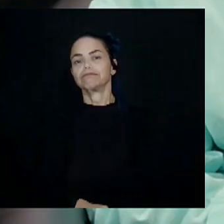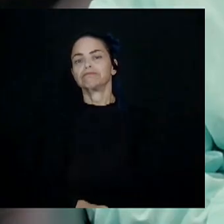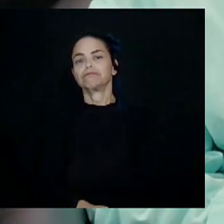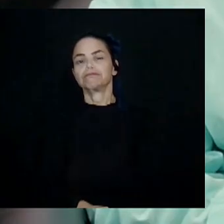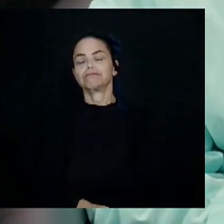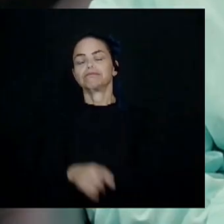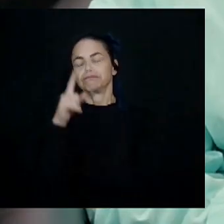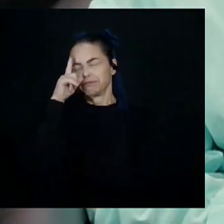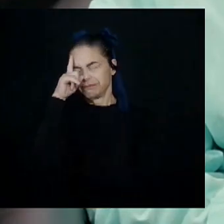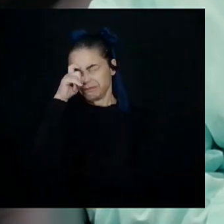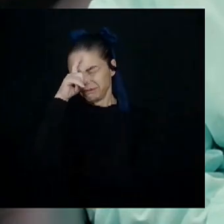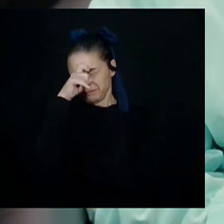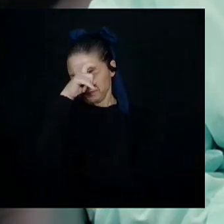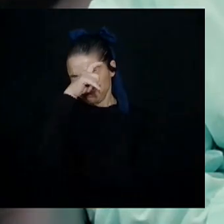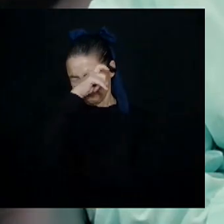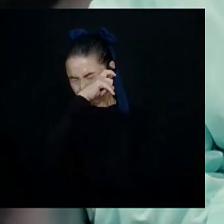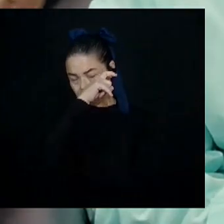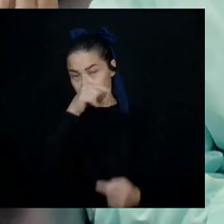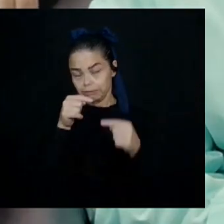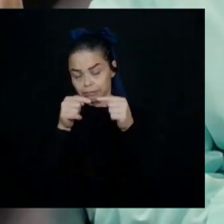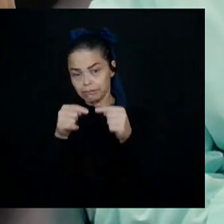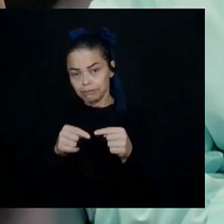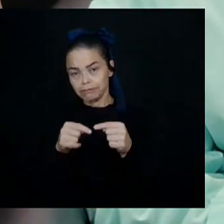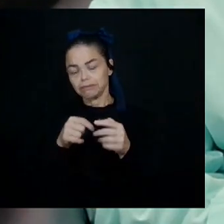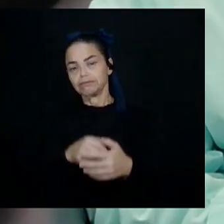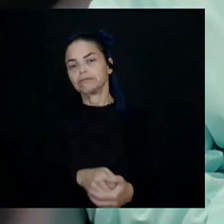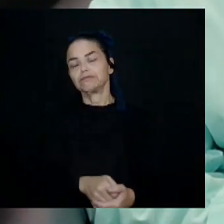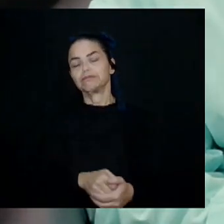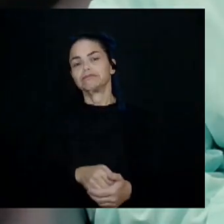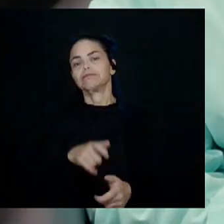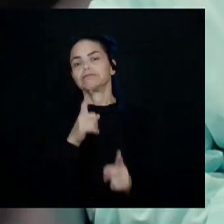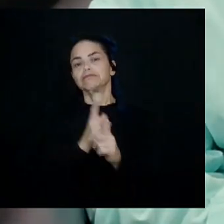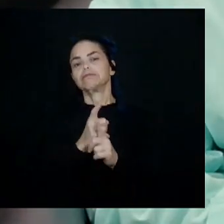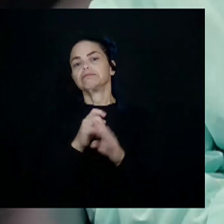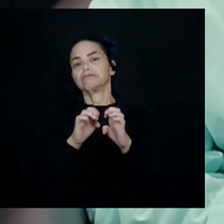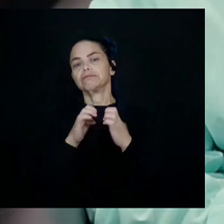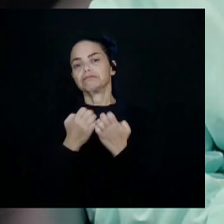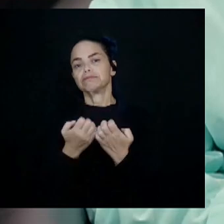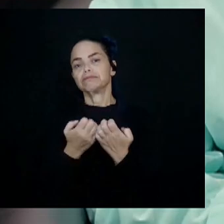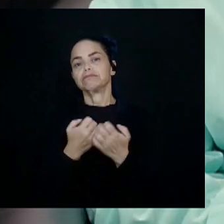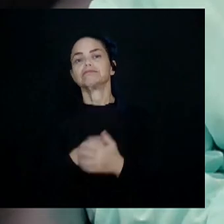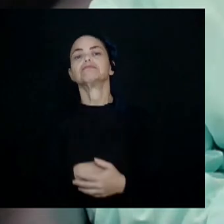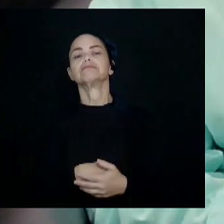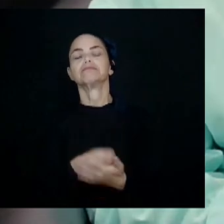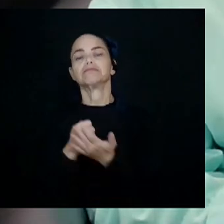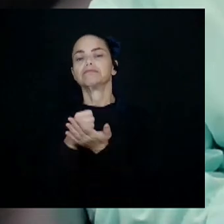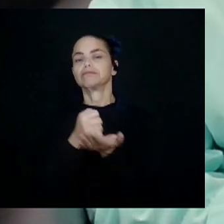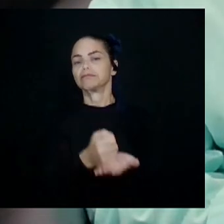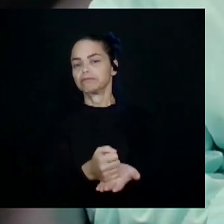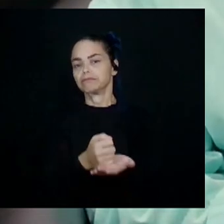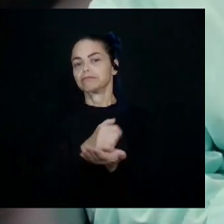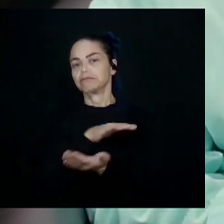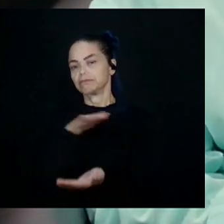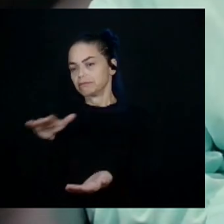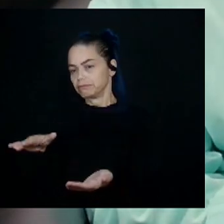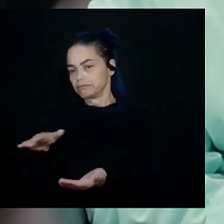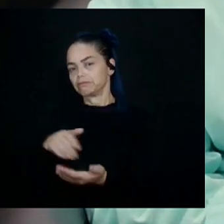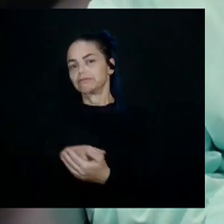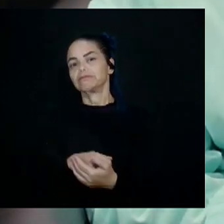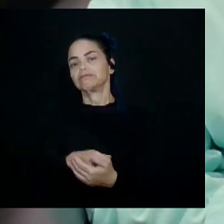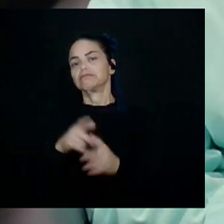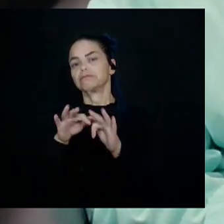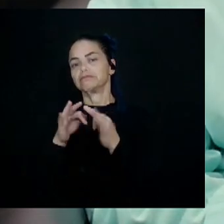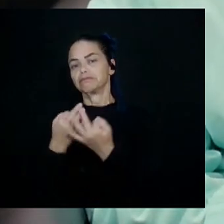dificuldade ou de desafios, para a gente encontrar a equipe multidisciplinar para poder ajudar essa criança, para poder ajudar essa família